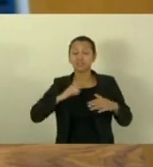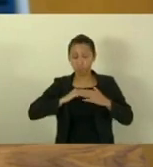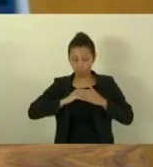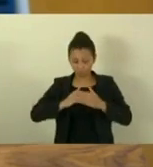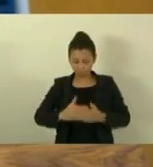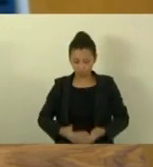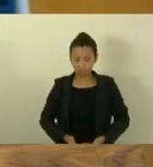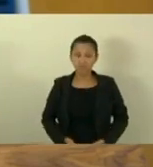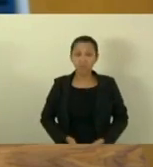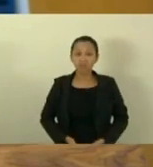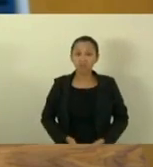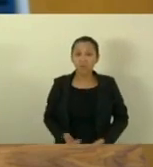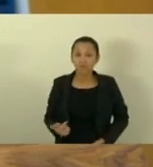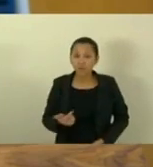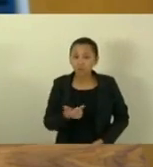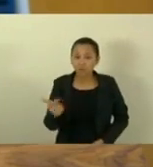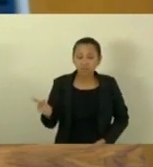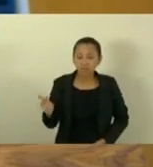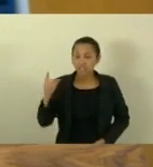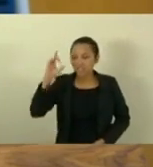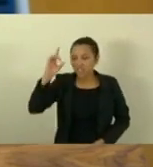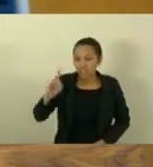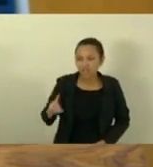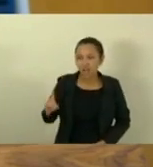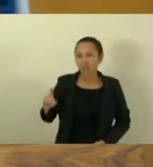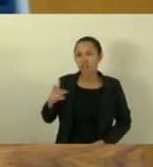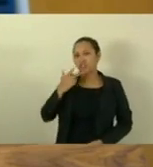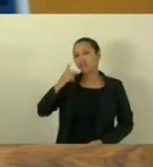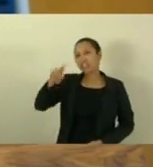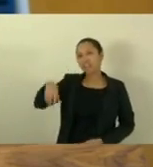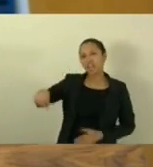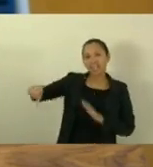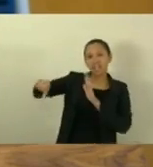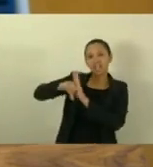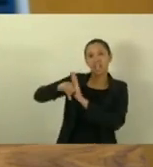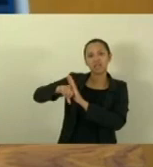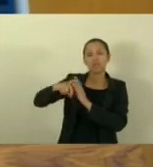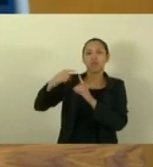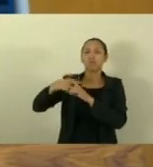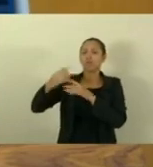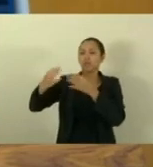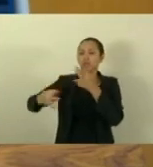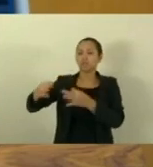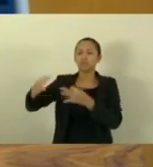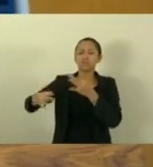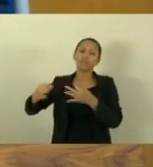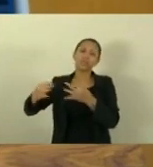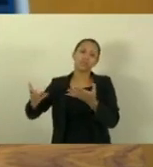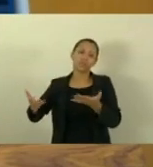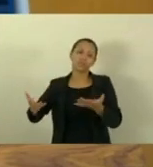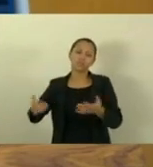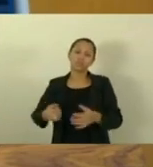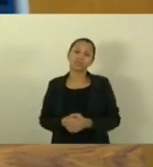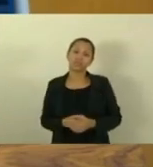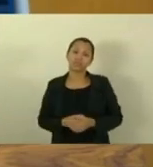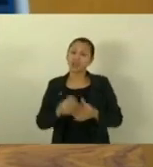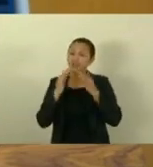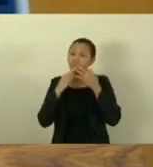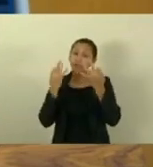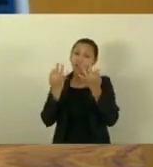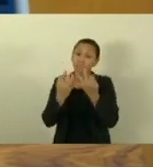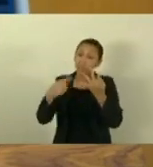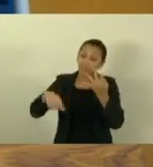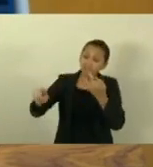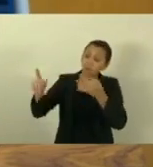sem o direito, sendo criminalizadas porque a justiça dá a decisão, a família tem que ir para a justiça